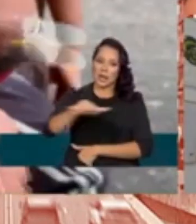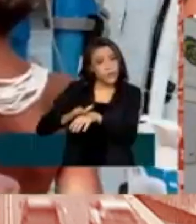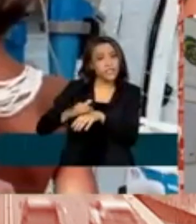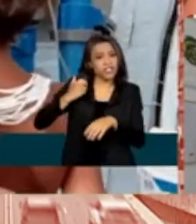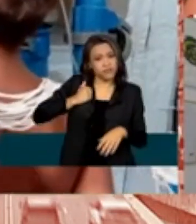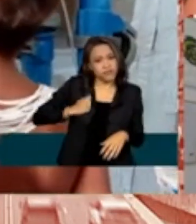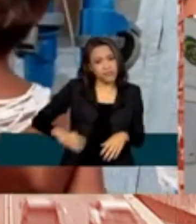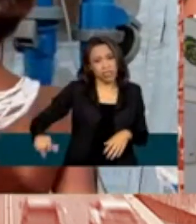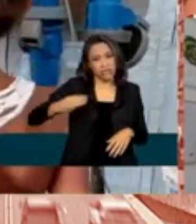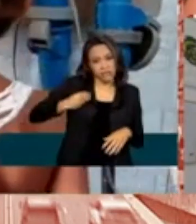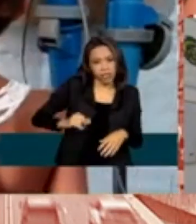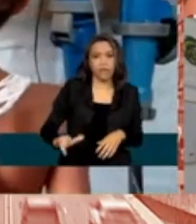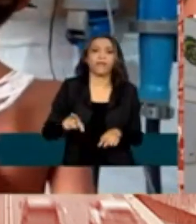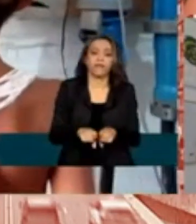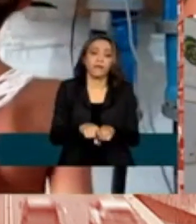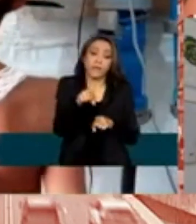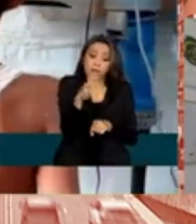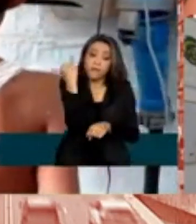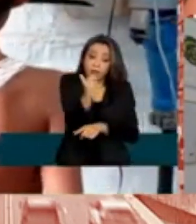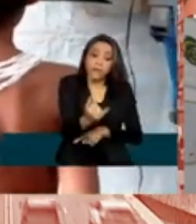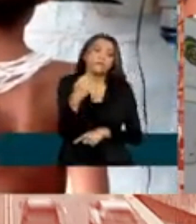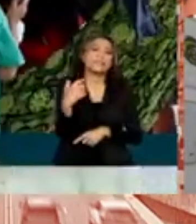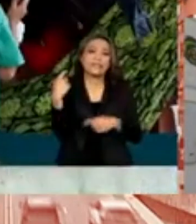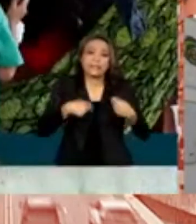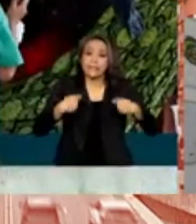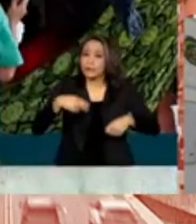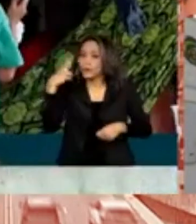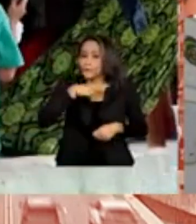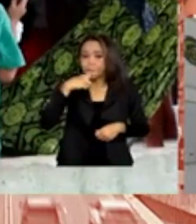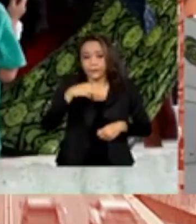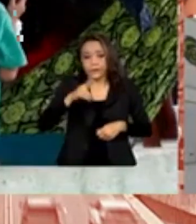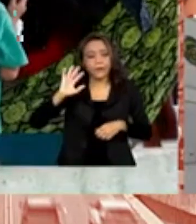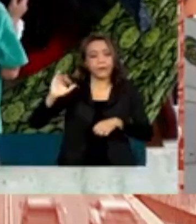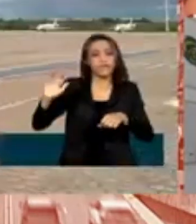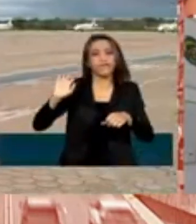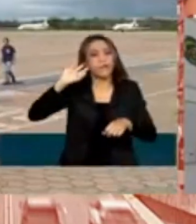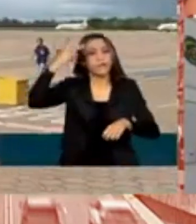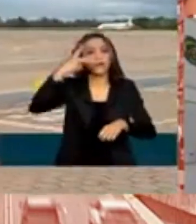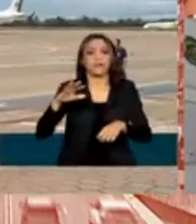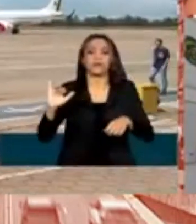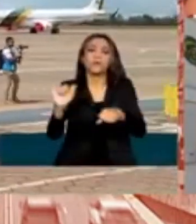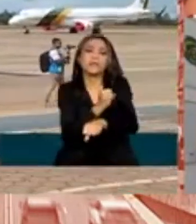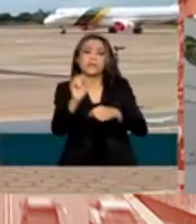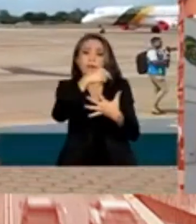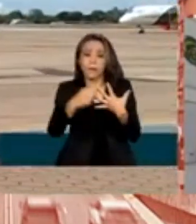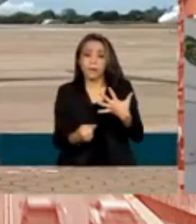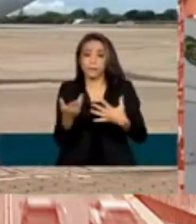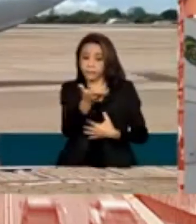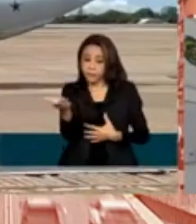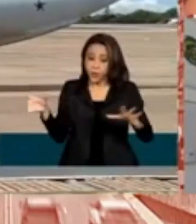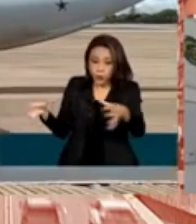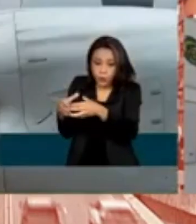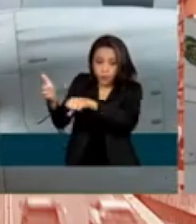clube militar tem se manifestado dizendo que acha que tudo está bem, que não tem problema nenhum, né? Então, veja bem que nós